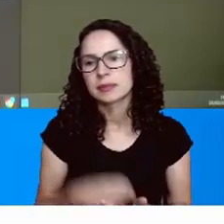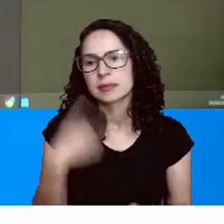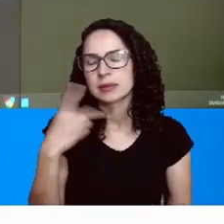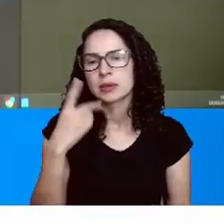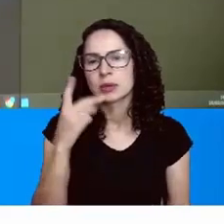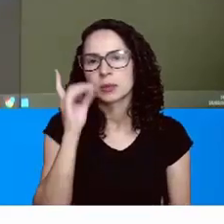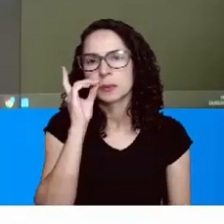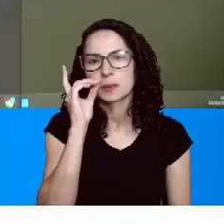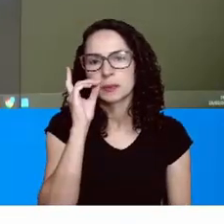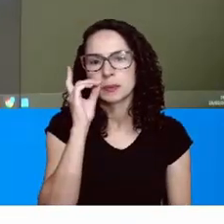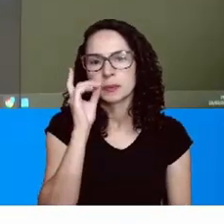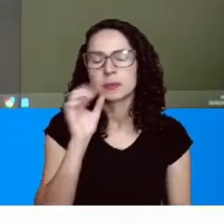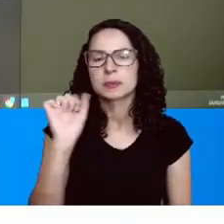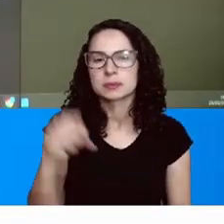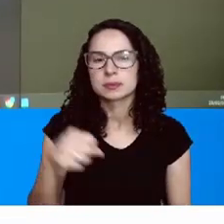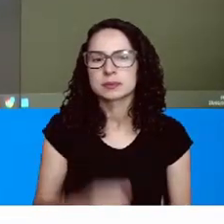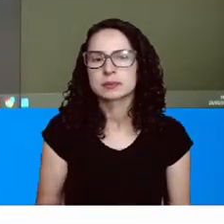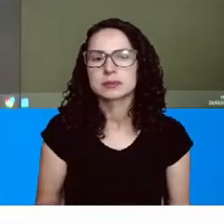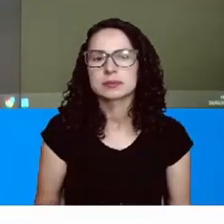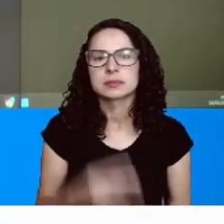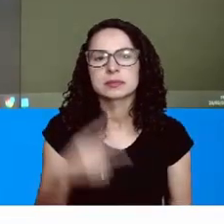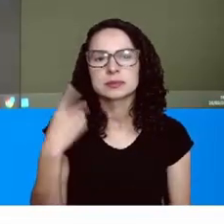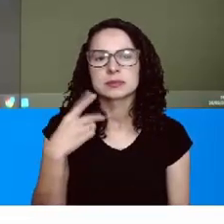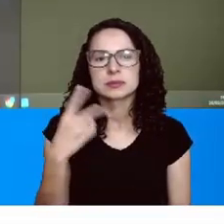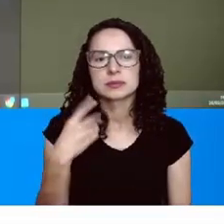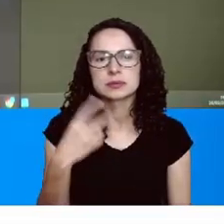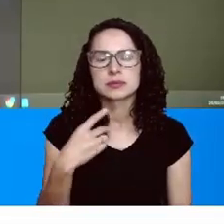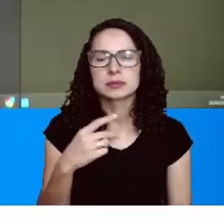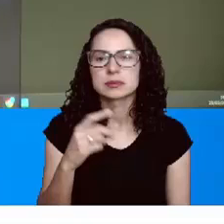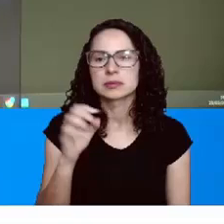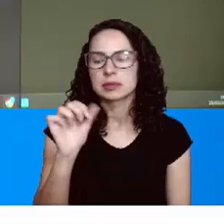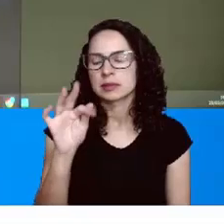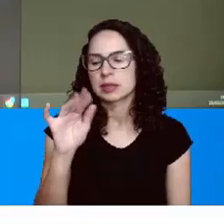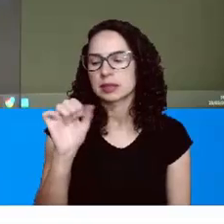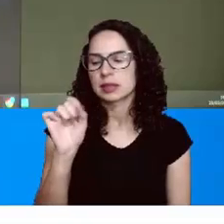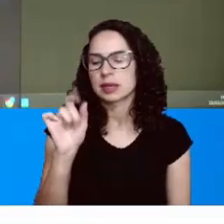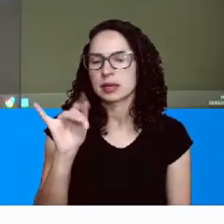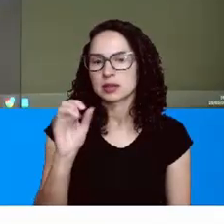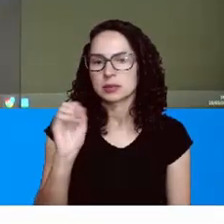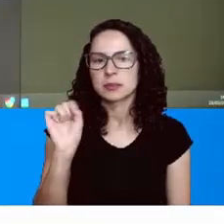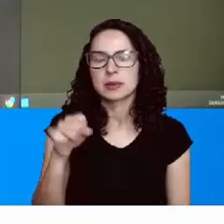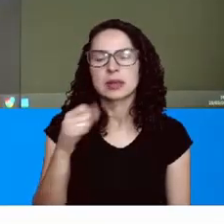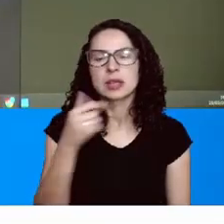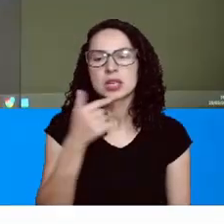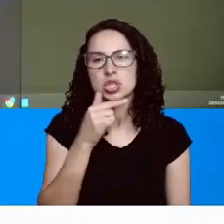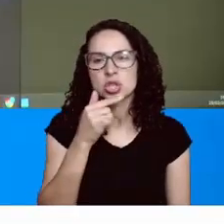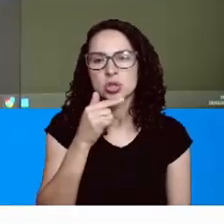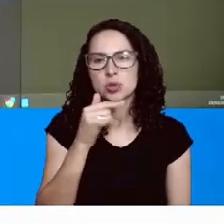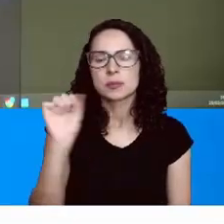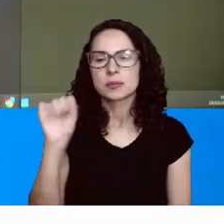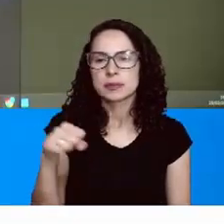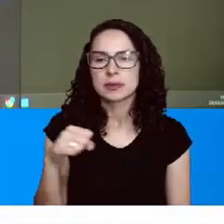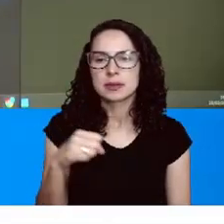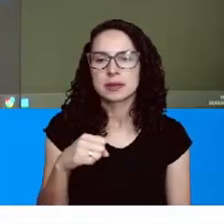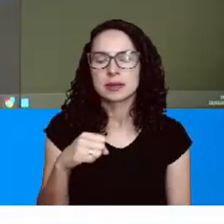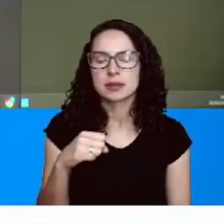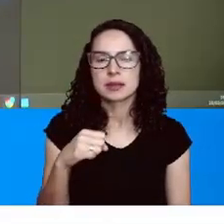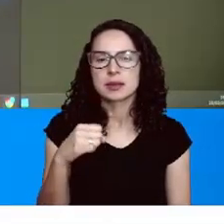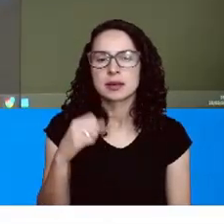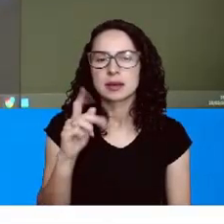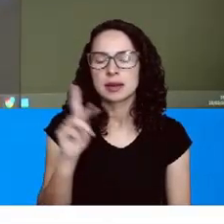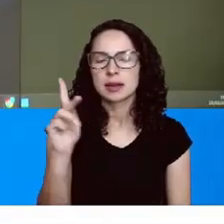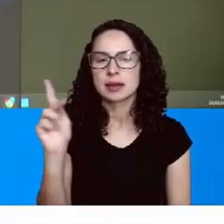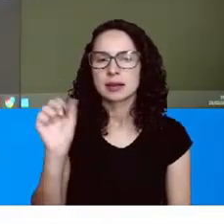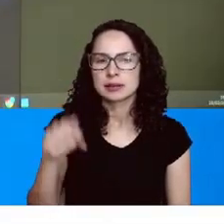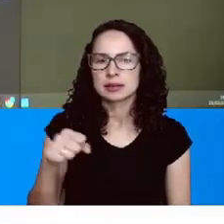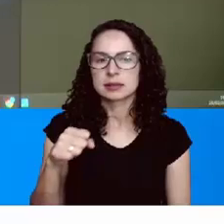Farmácia. Sim. Vereador Francérgio Garcia. Sim. Vereador Gilson Pelizar. Sim. Vereador Cacá. Sim.